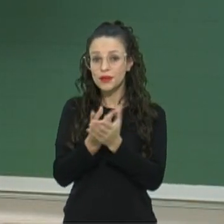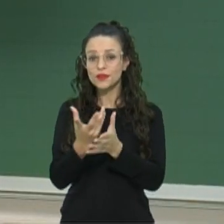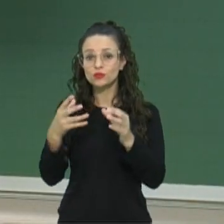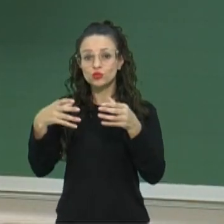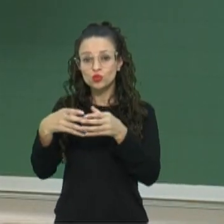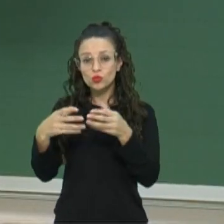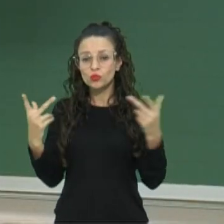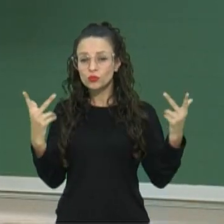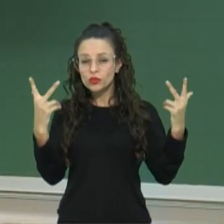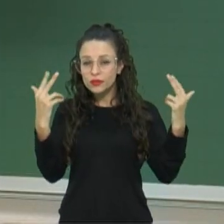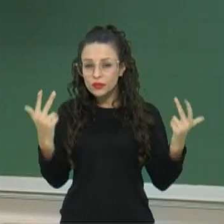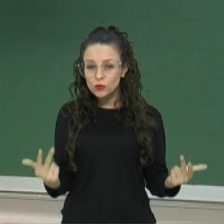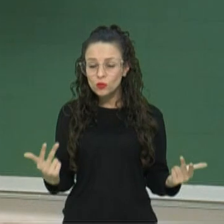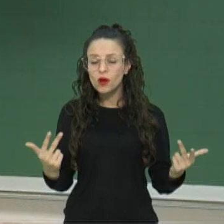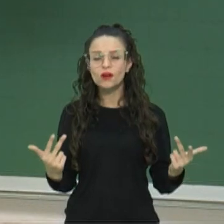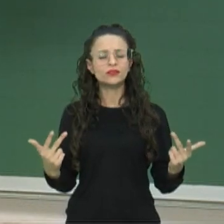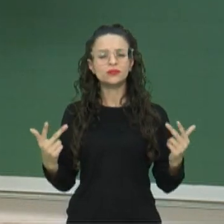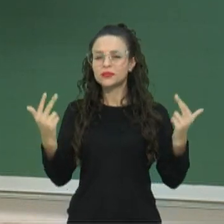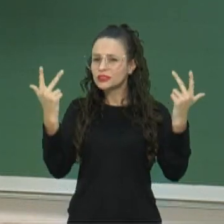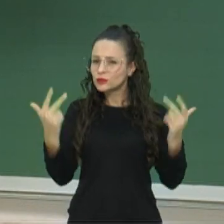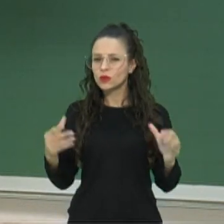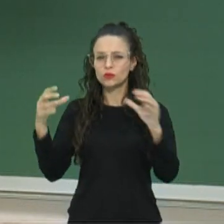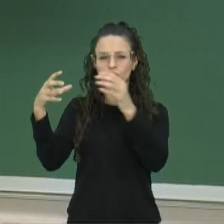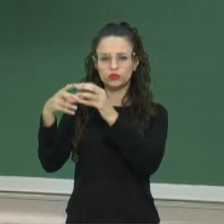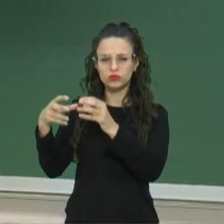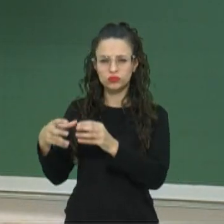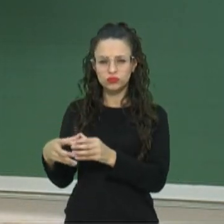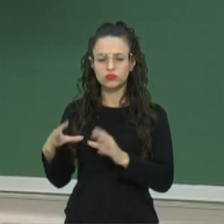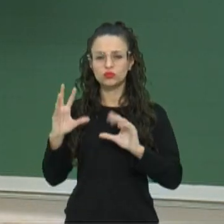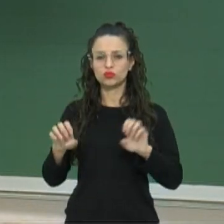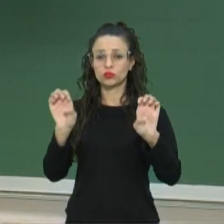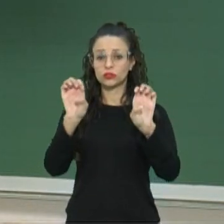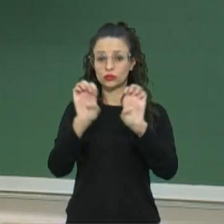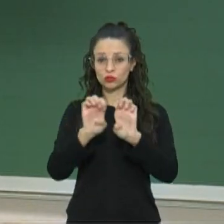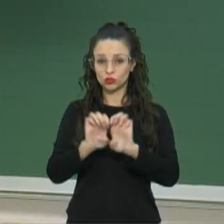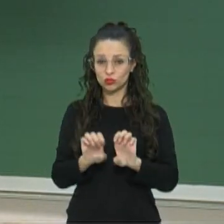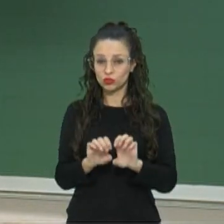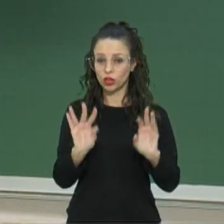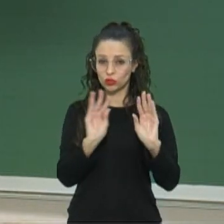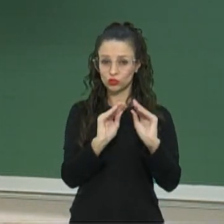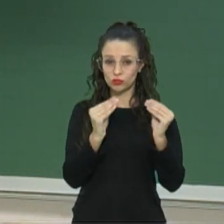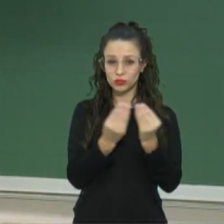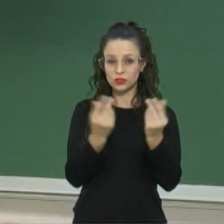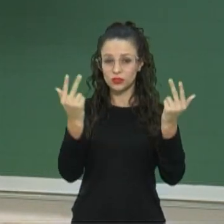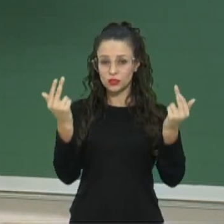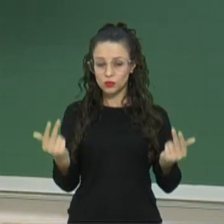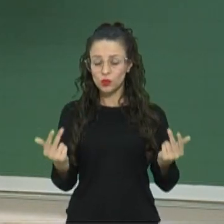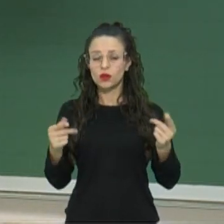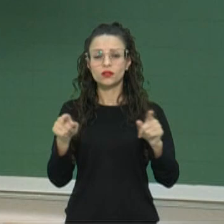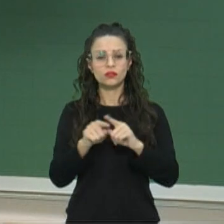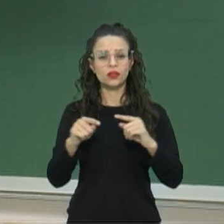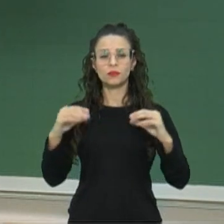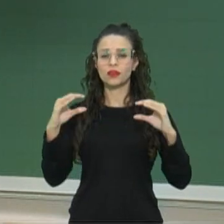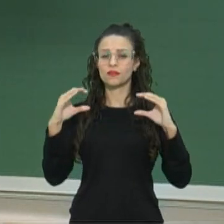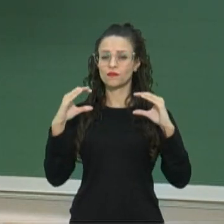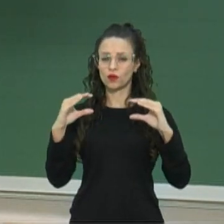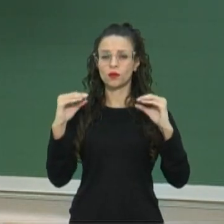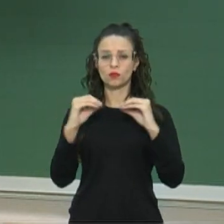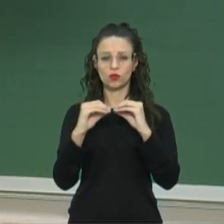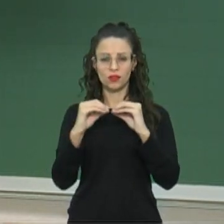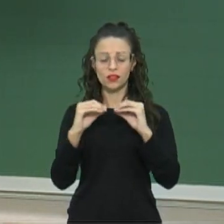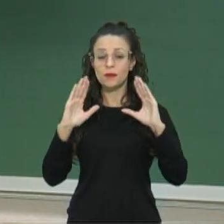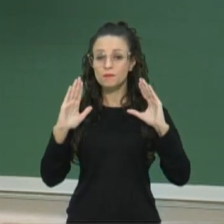funcional, a mesma estruturação, então a mesma classificação, né? Estruturalmente eles são iguais, têm a mesma fórmula molecular,